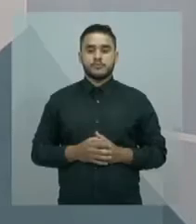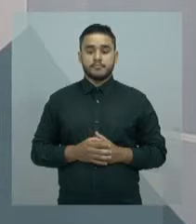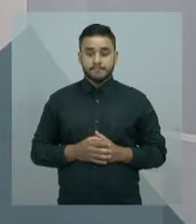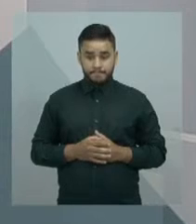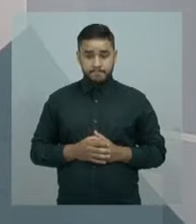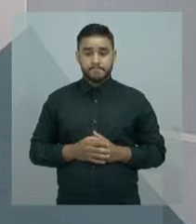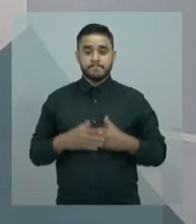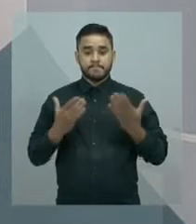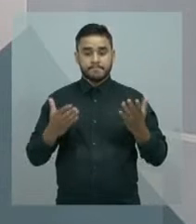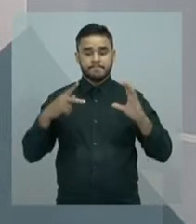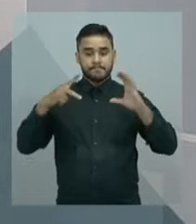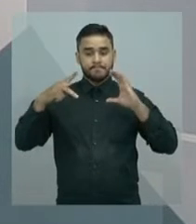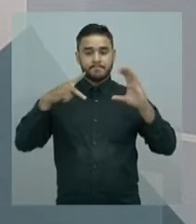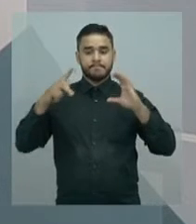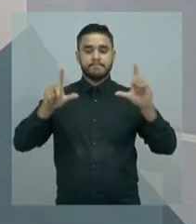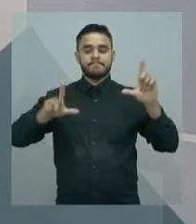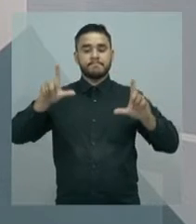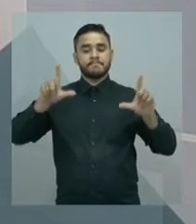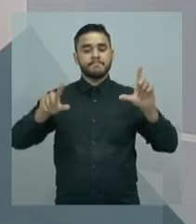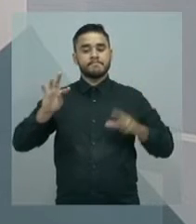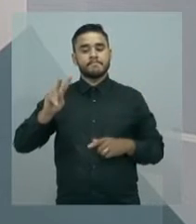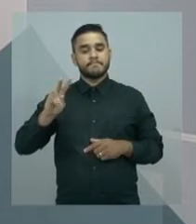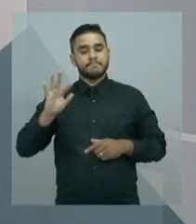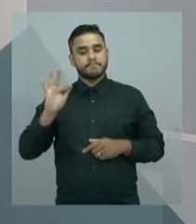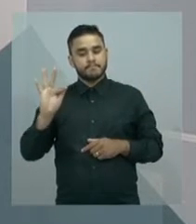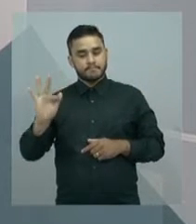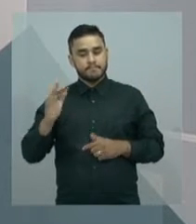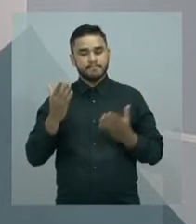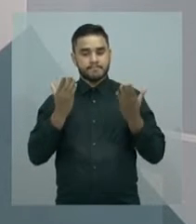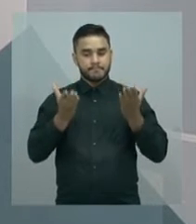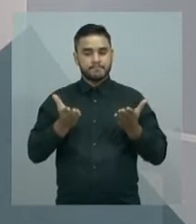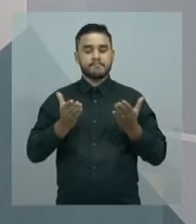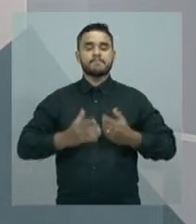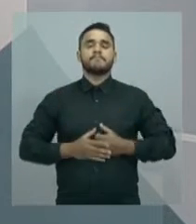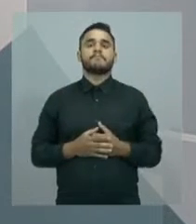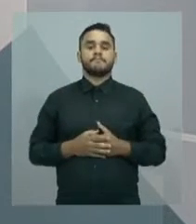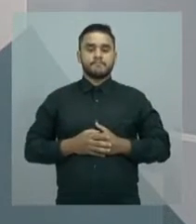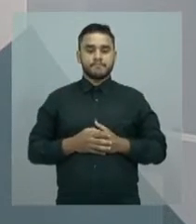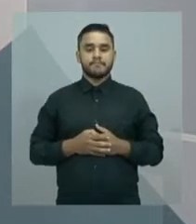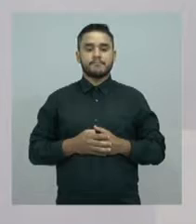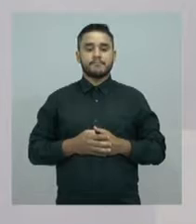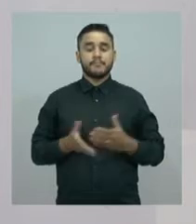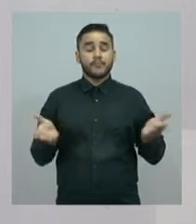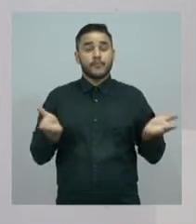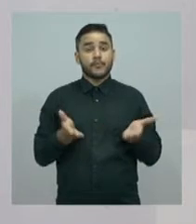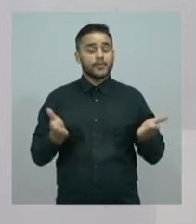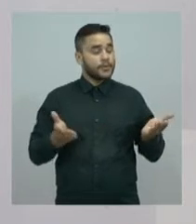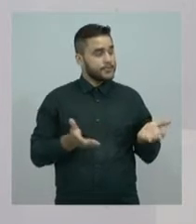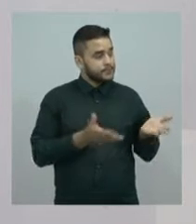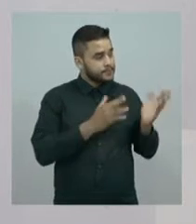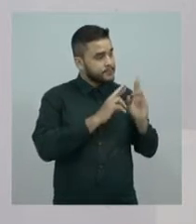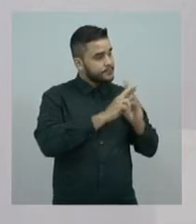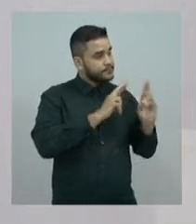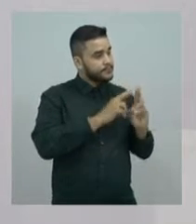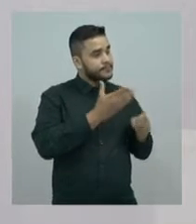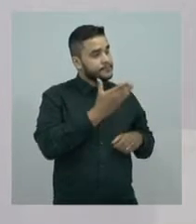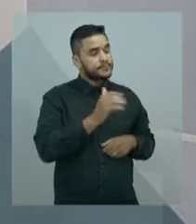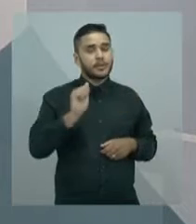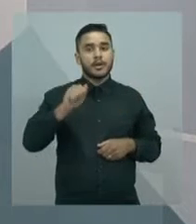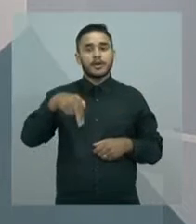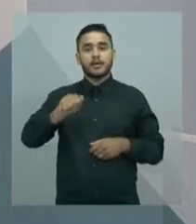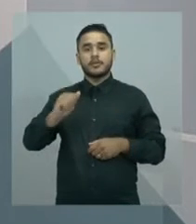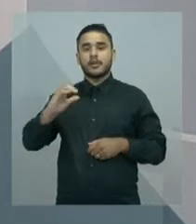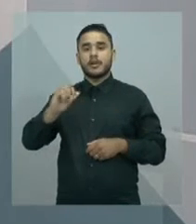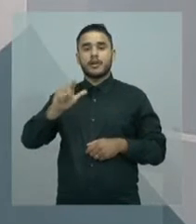Estamos de volta com o plenário da cidade pela TV Fortaleza. Eu estou conversando com a doutora Ana Cláudia Uchoa